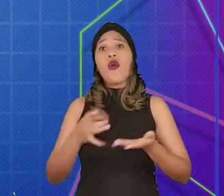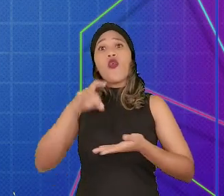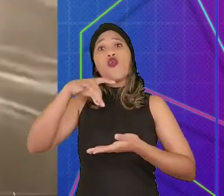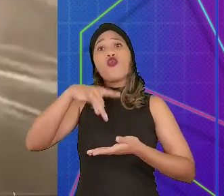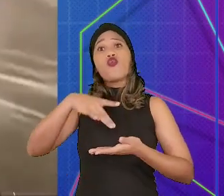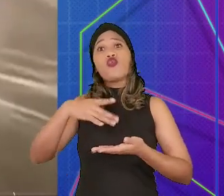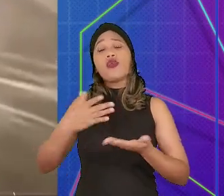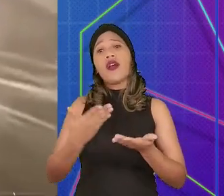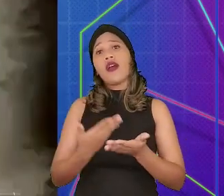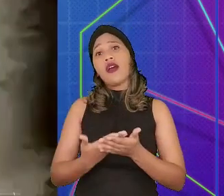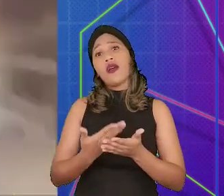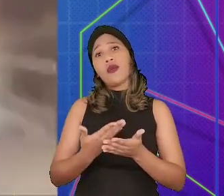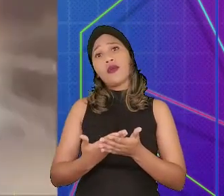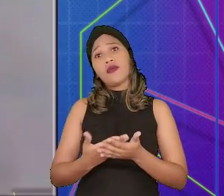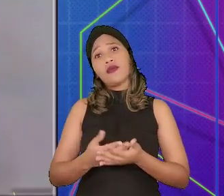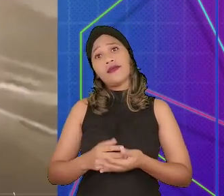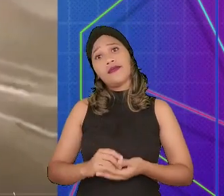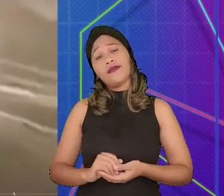última aula.